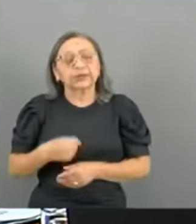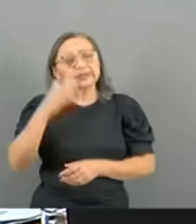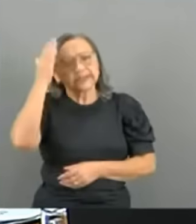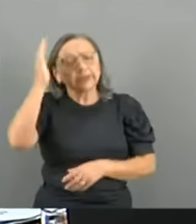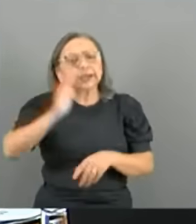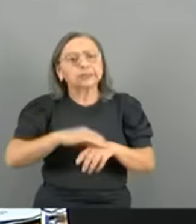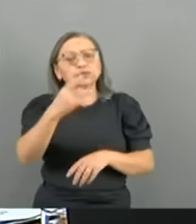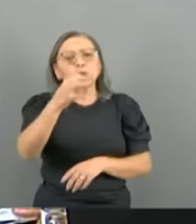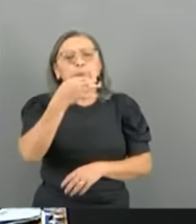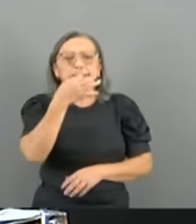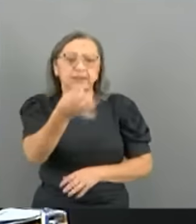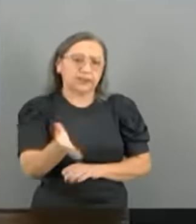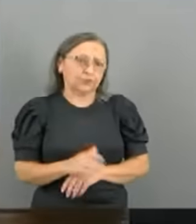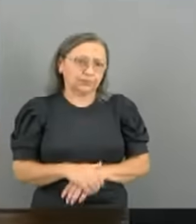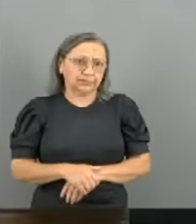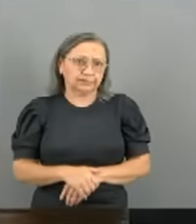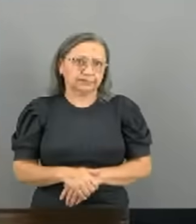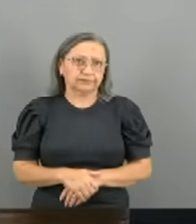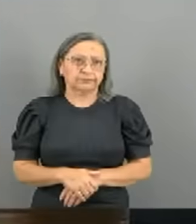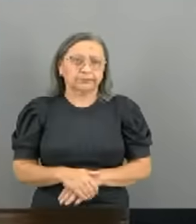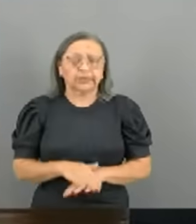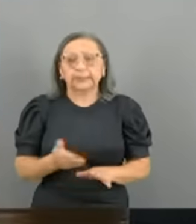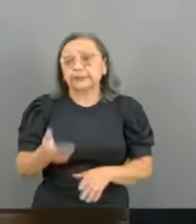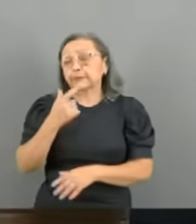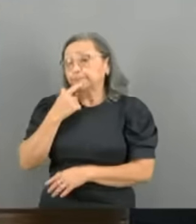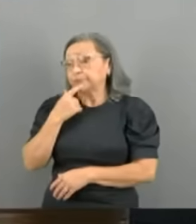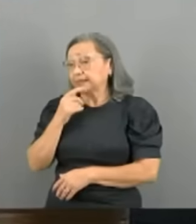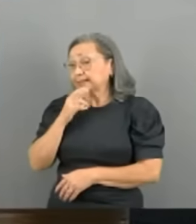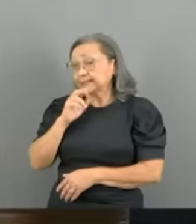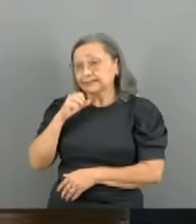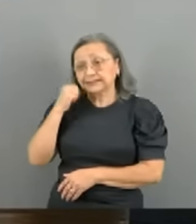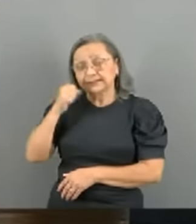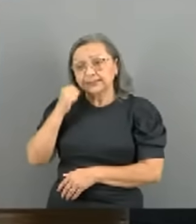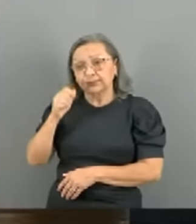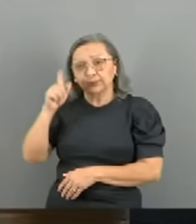opinião sobre isso. Senador Girão, me permita